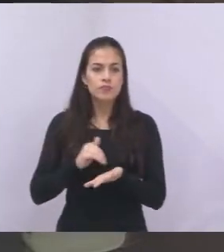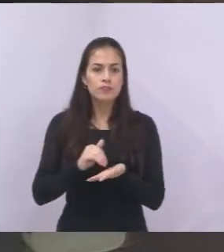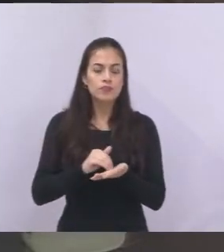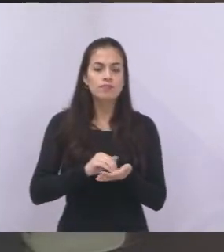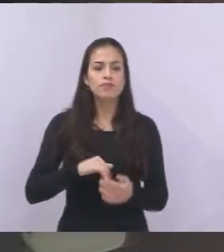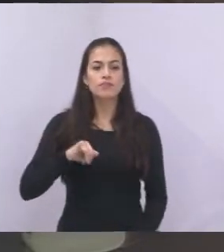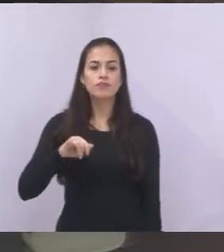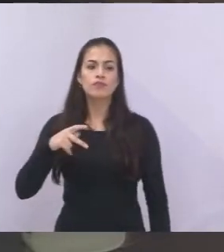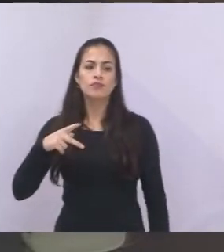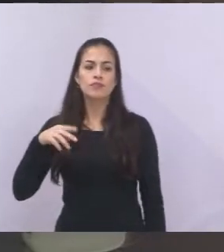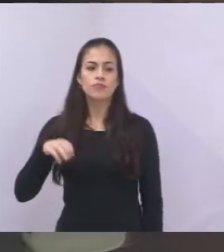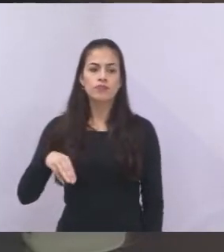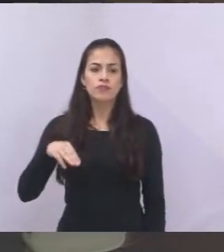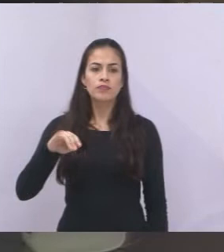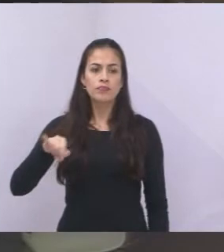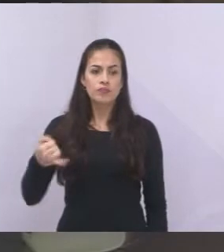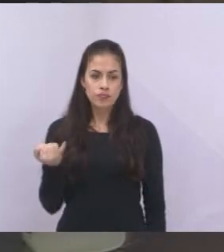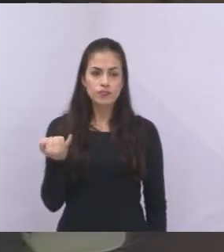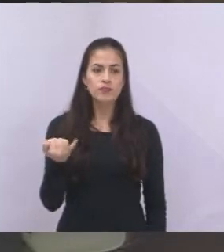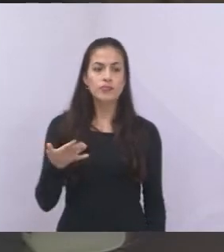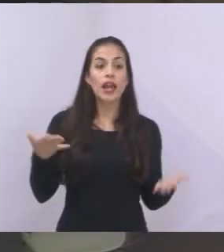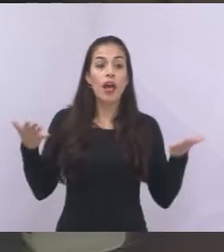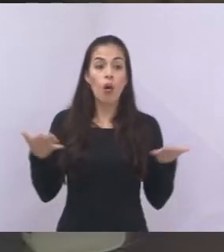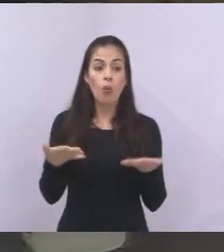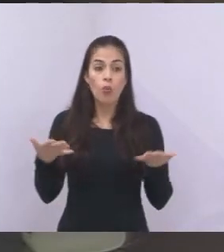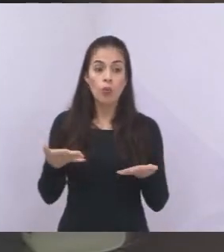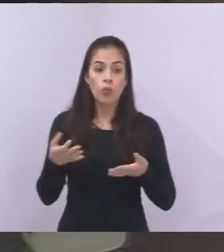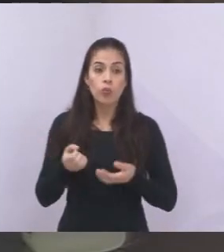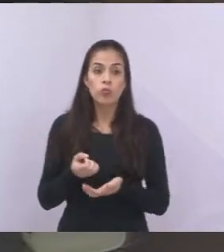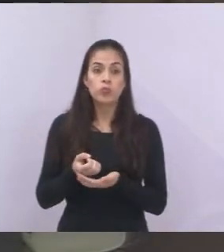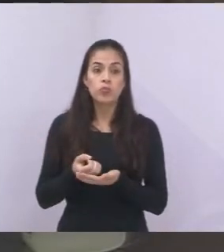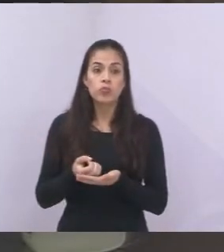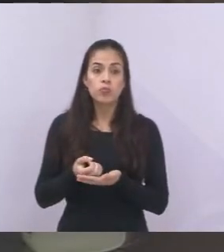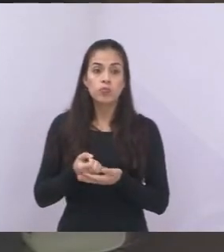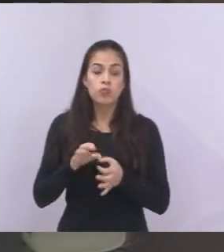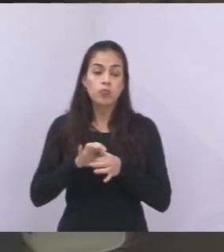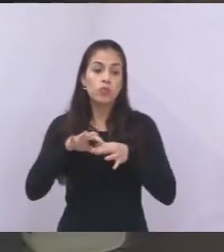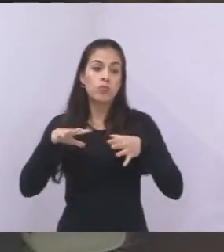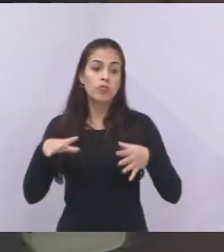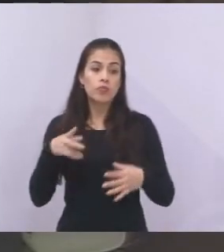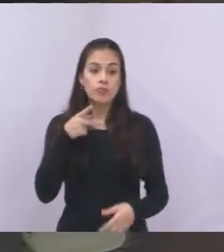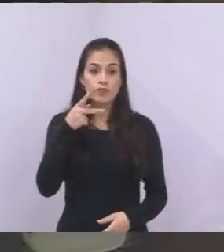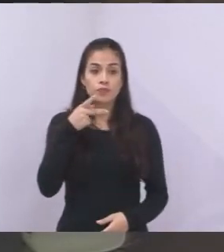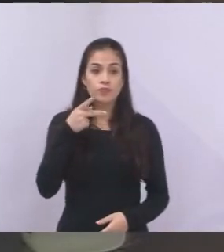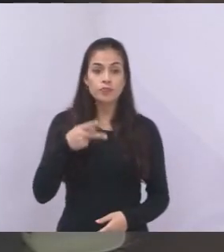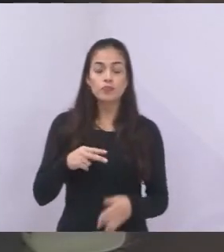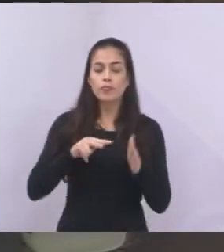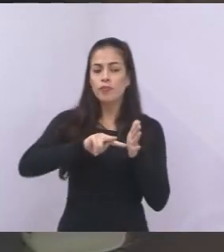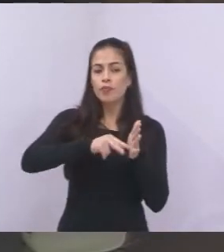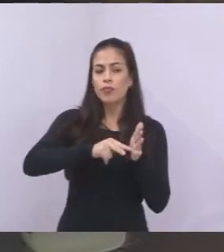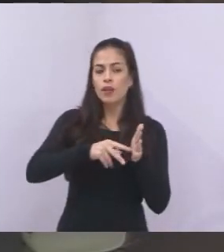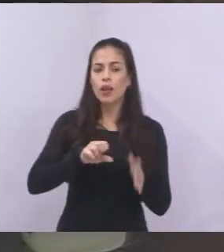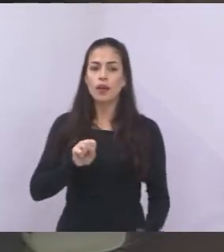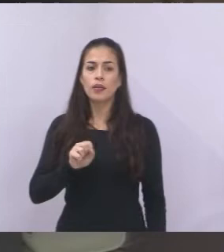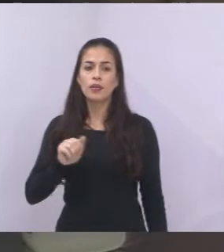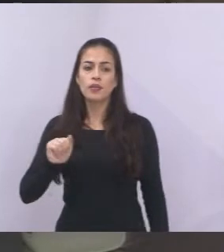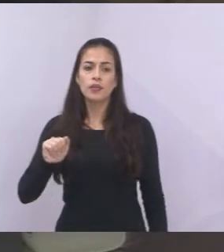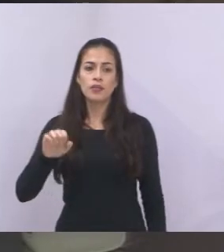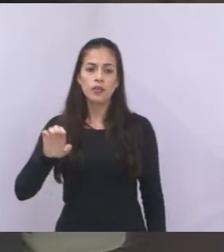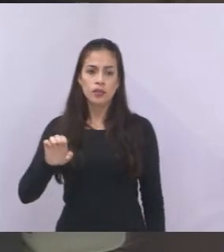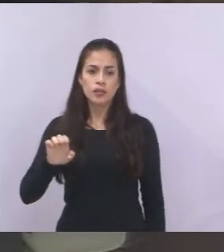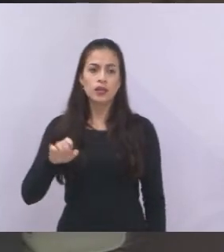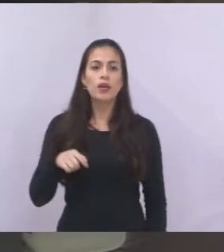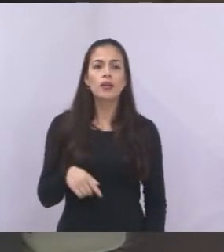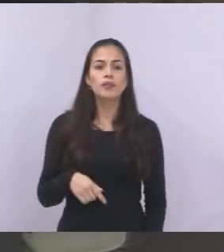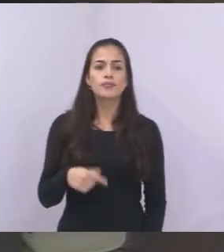IPMJ. E hoje abrimos fala também para o sindicato do SAI, que está aqui presente hoje lá embaixo, os 10